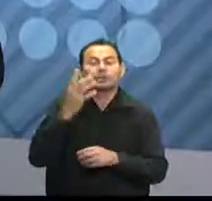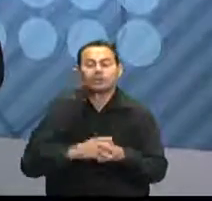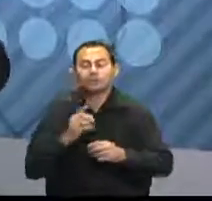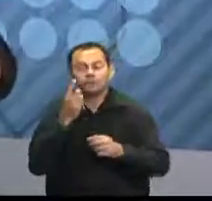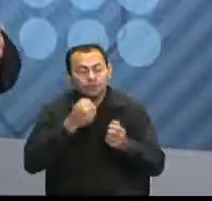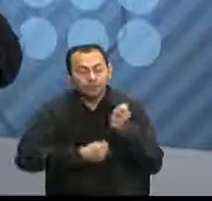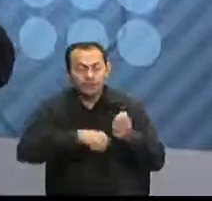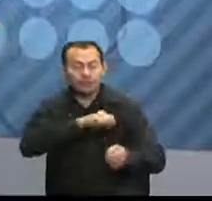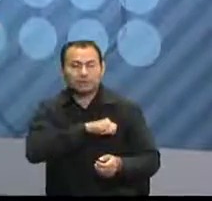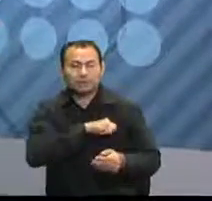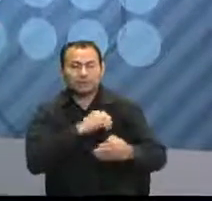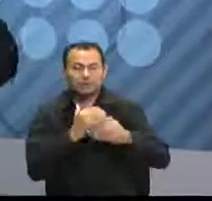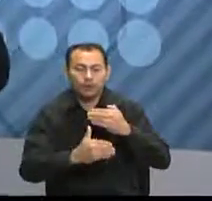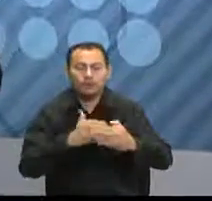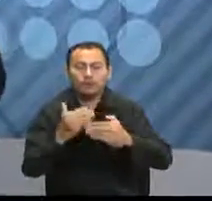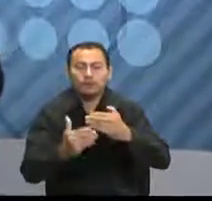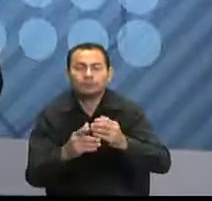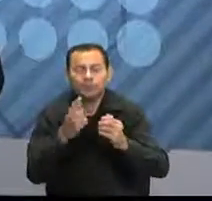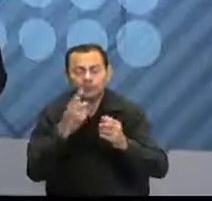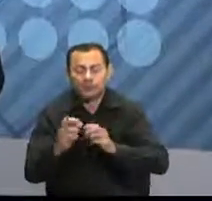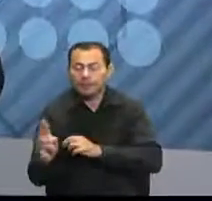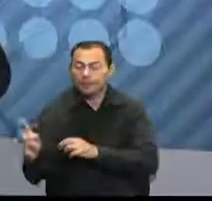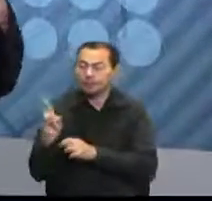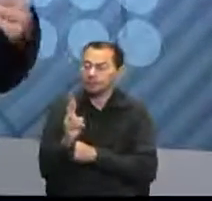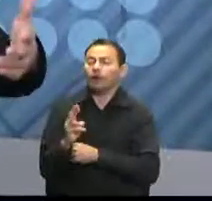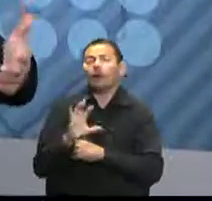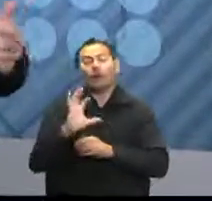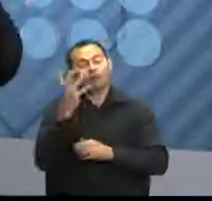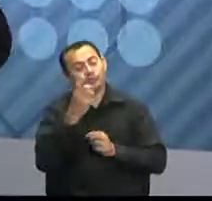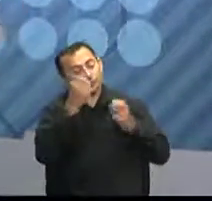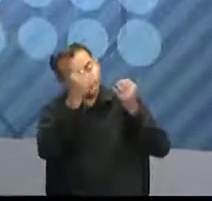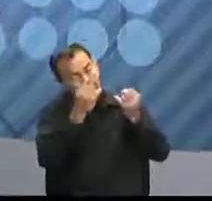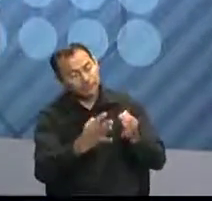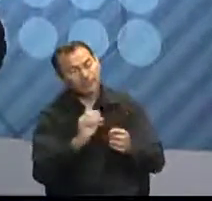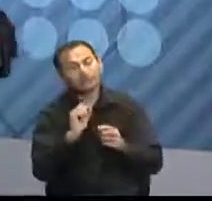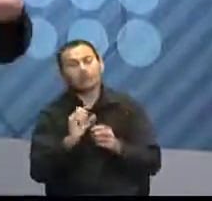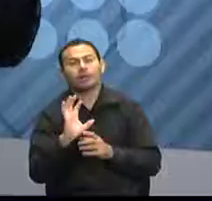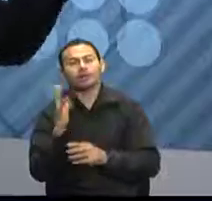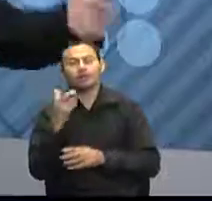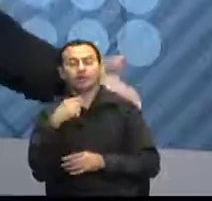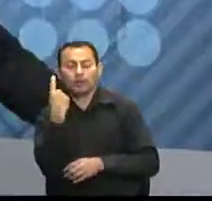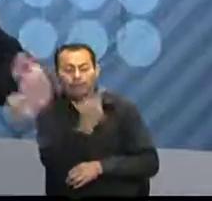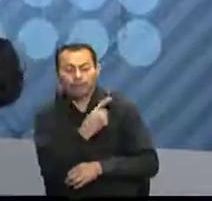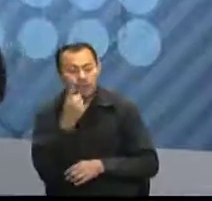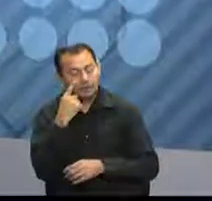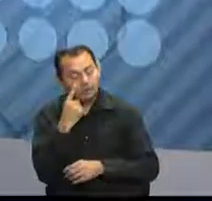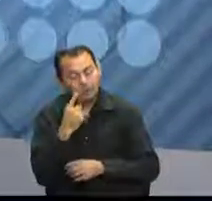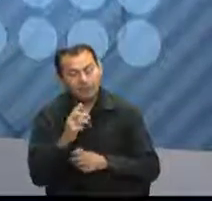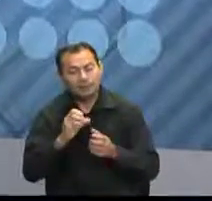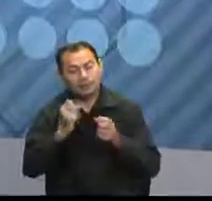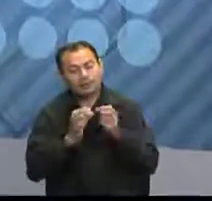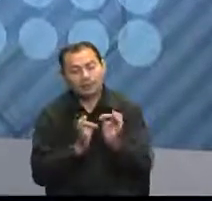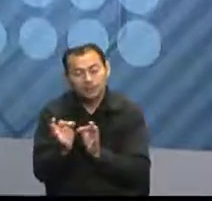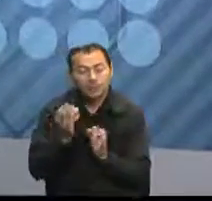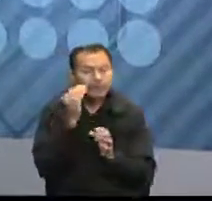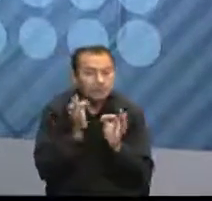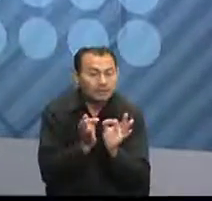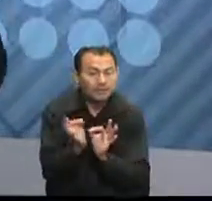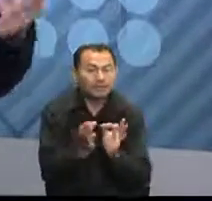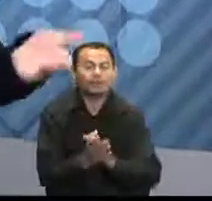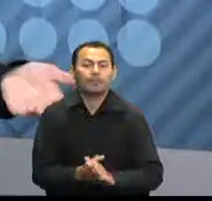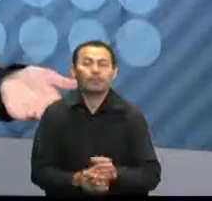e aí ela vai me dar um retorno dizendo olha aconteceu isso aconteceu aquilo nós vamos dar essa seguinte solução